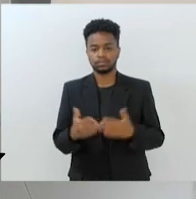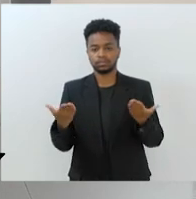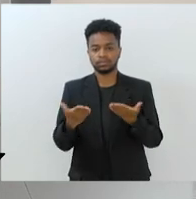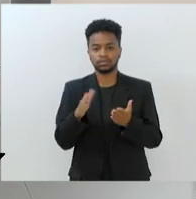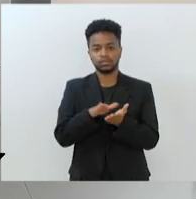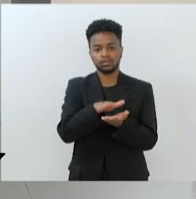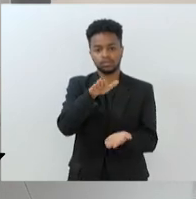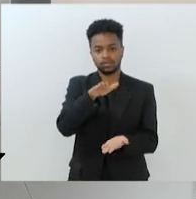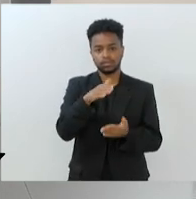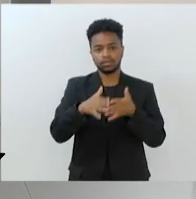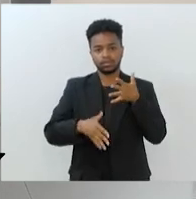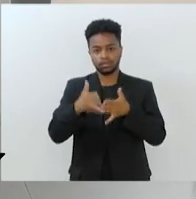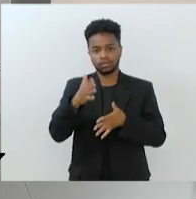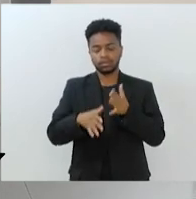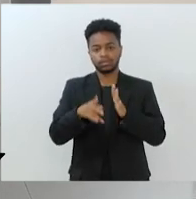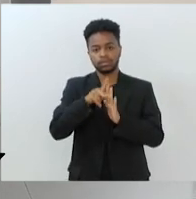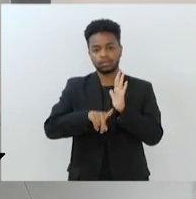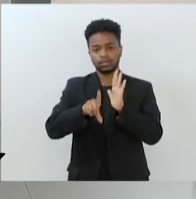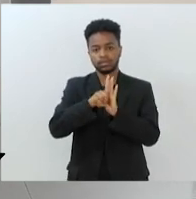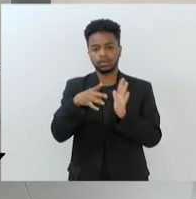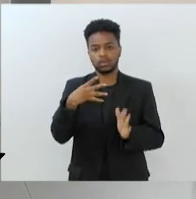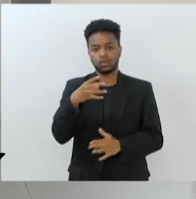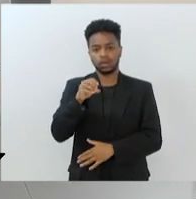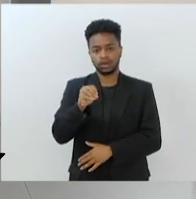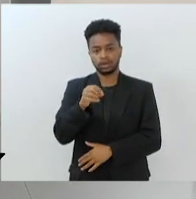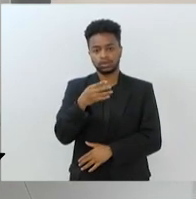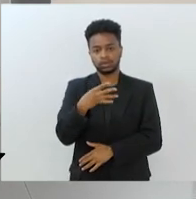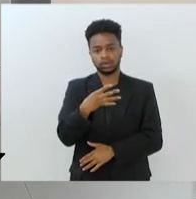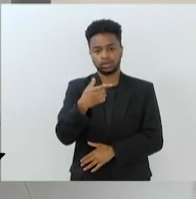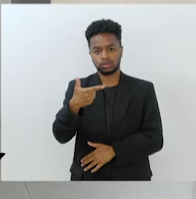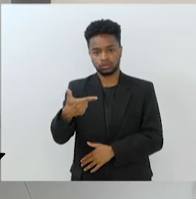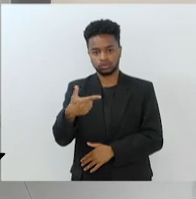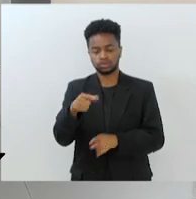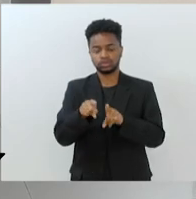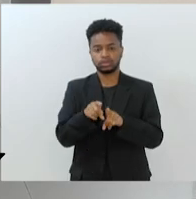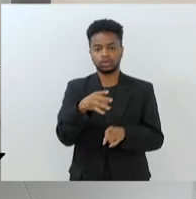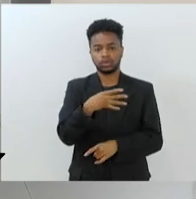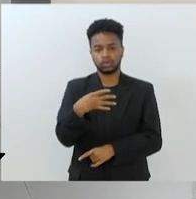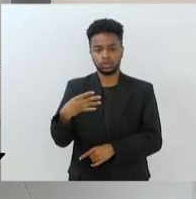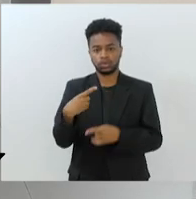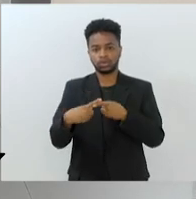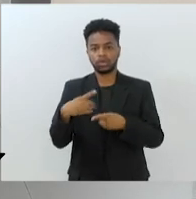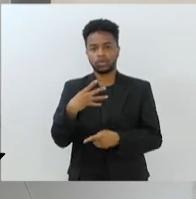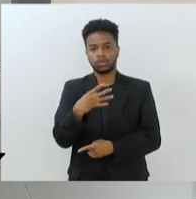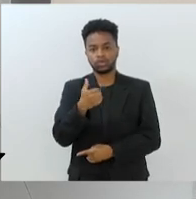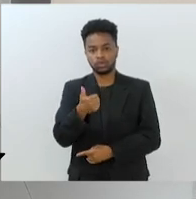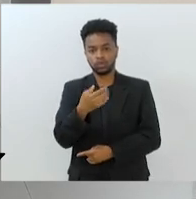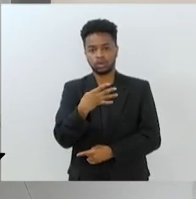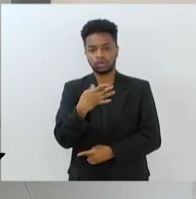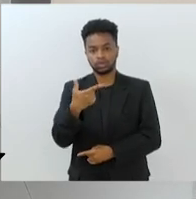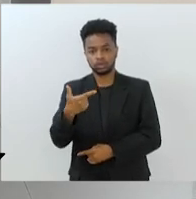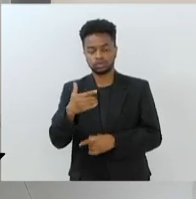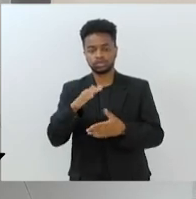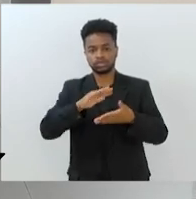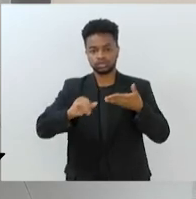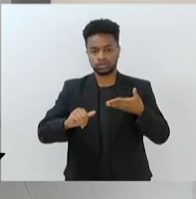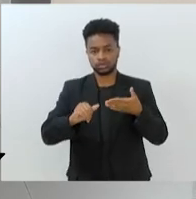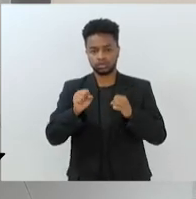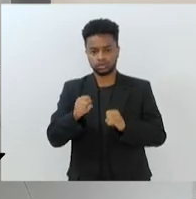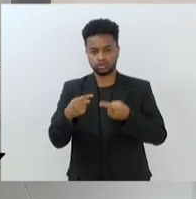de prejudicabilidade, que são os projetos 40, 43 e 44, porque o 41 e o 42 estão retirados. Em